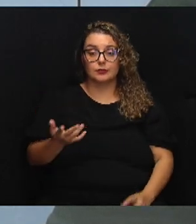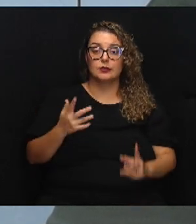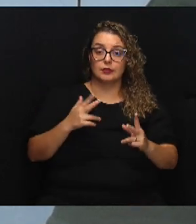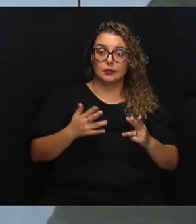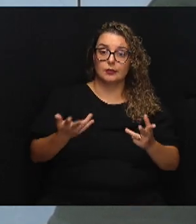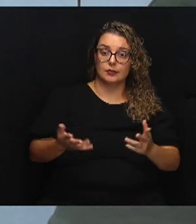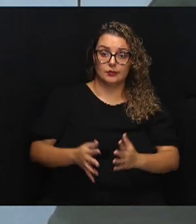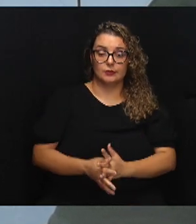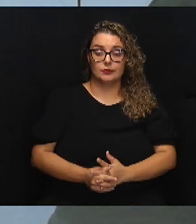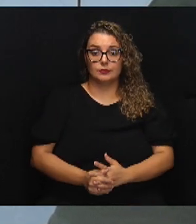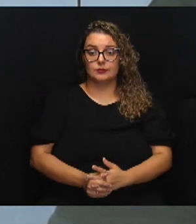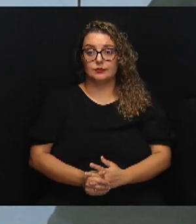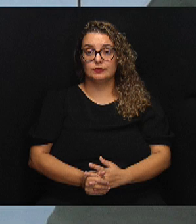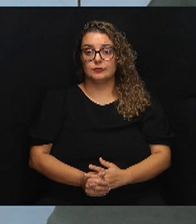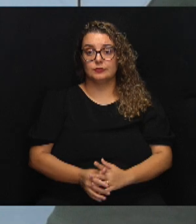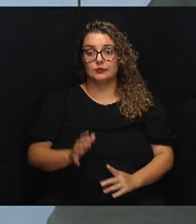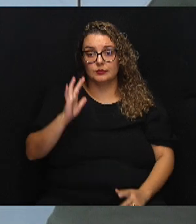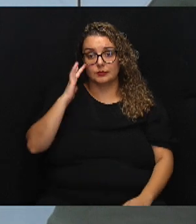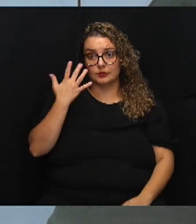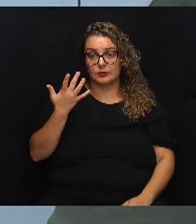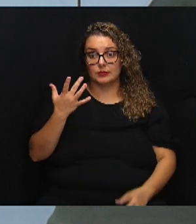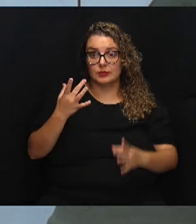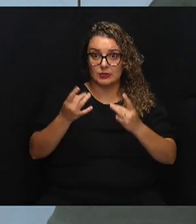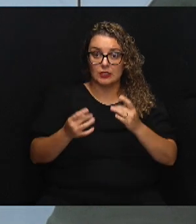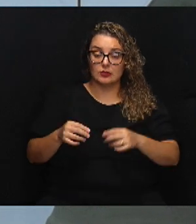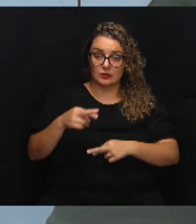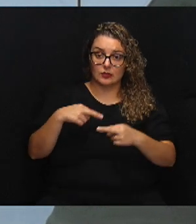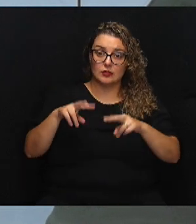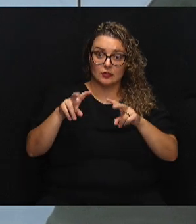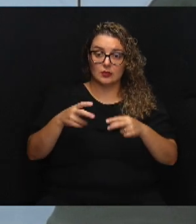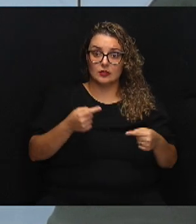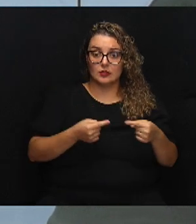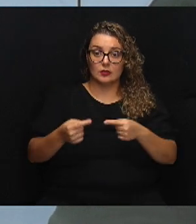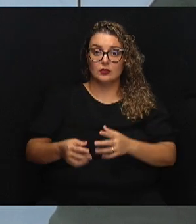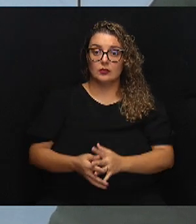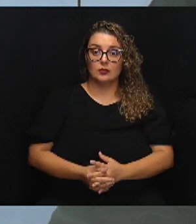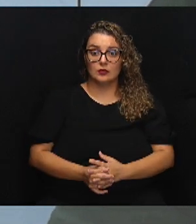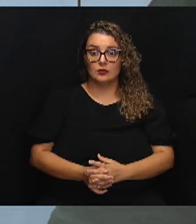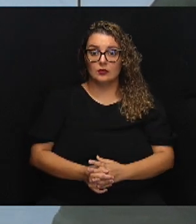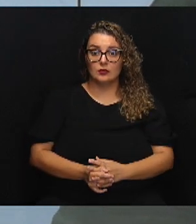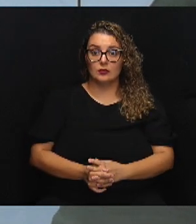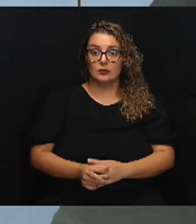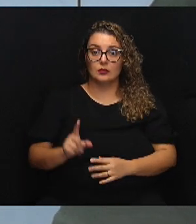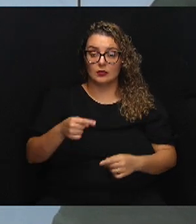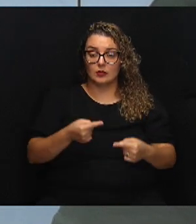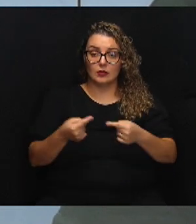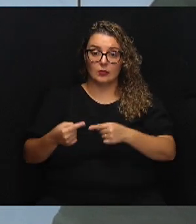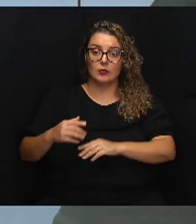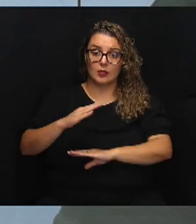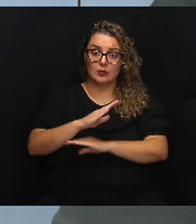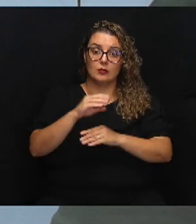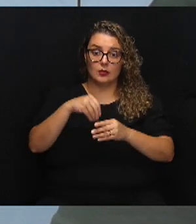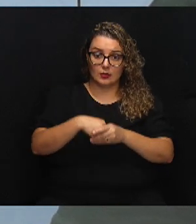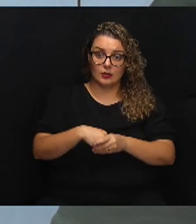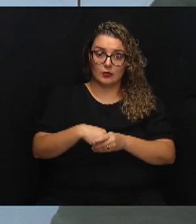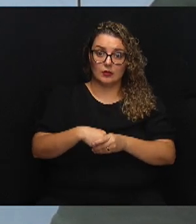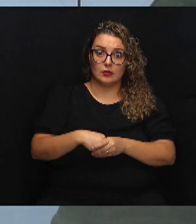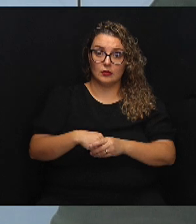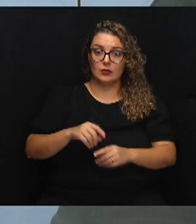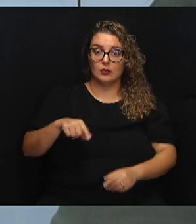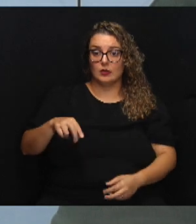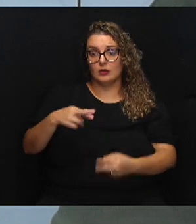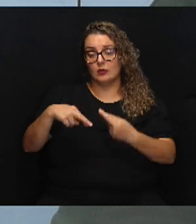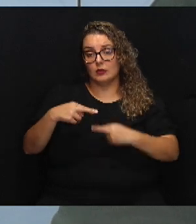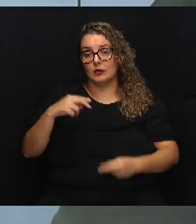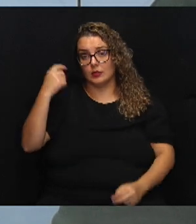coisa, depois não sei se você vai entrar na questão desse debate aí, que é uma polêmica aqui na Câmara Municipal, é a questão do rodeio,